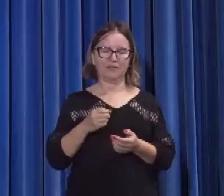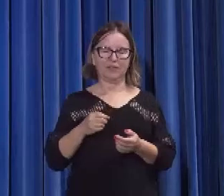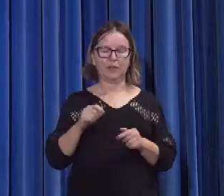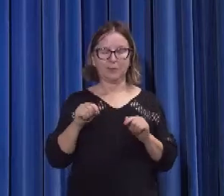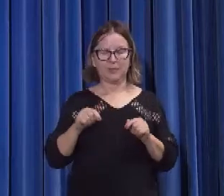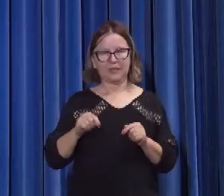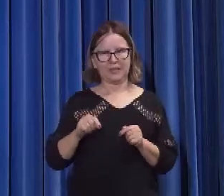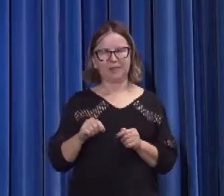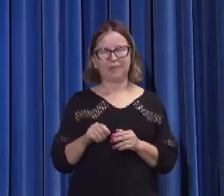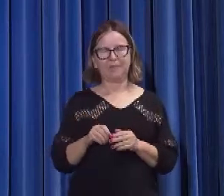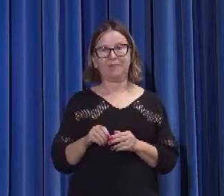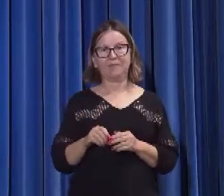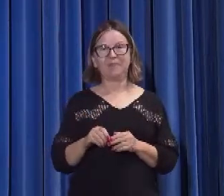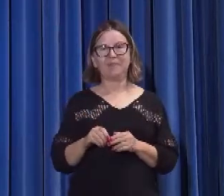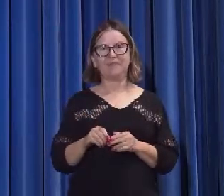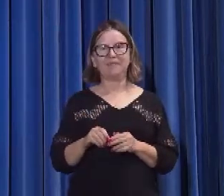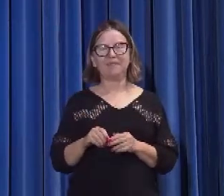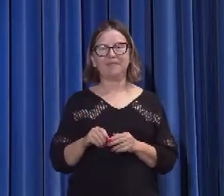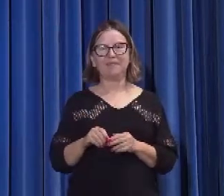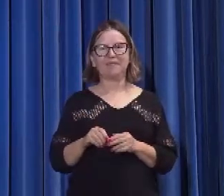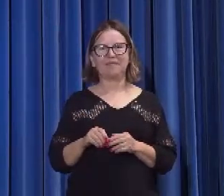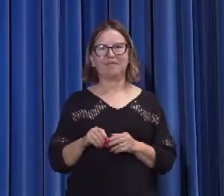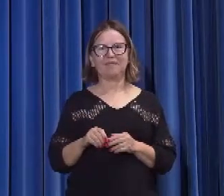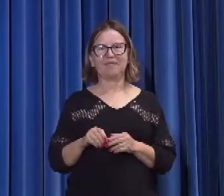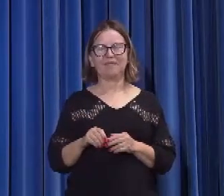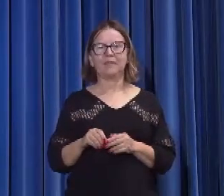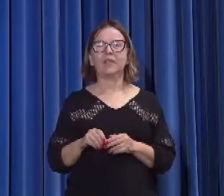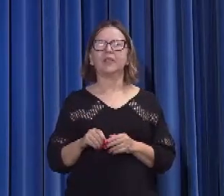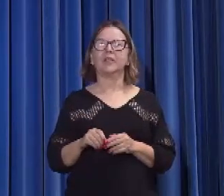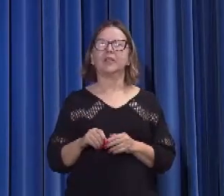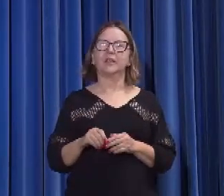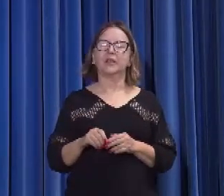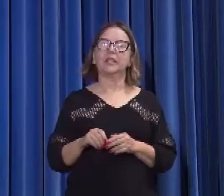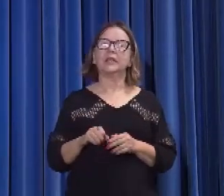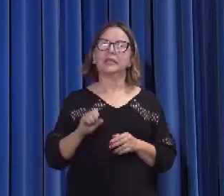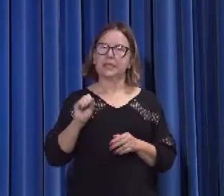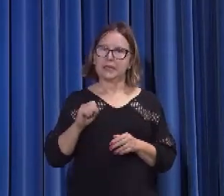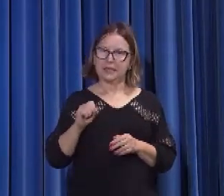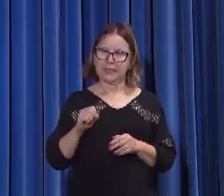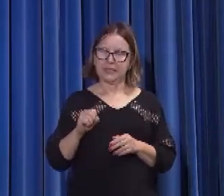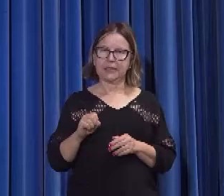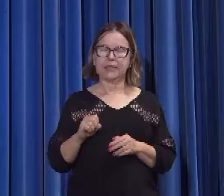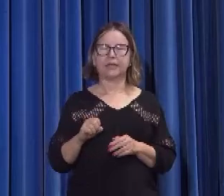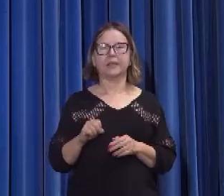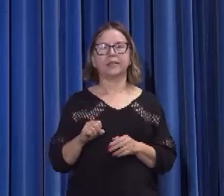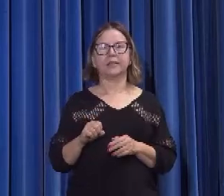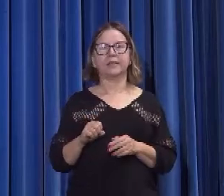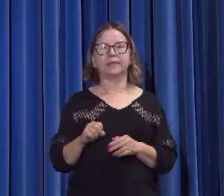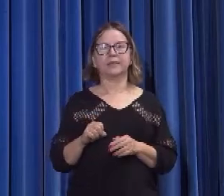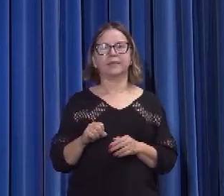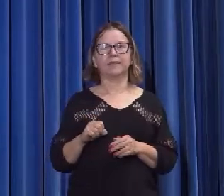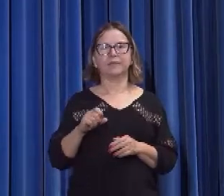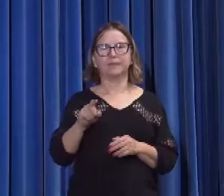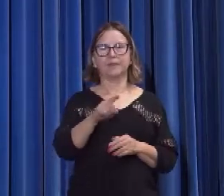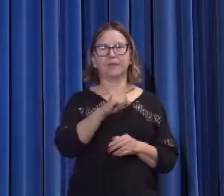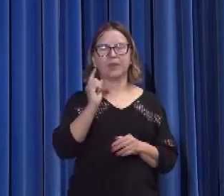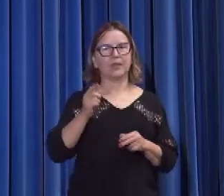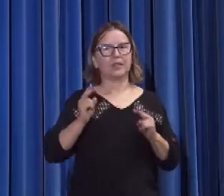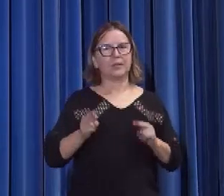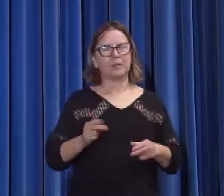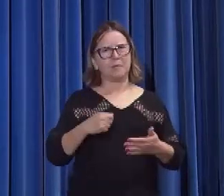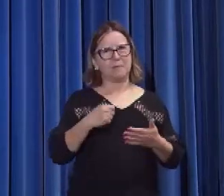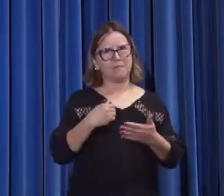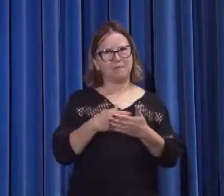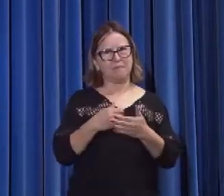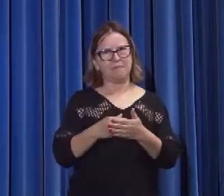E sim, estamos expostos ao perigo. Sim, podemos cair em tentação e pecado. E sim,